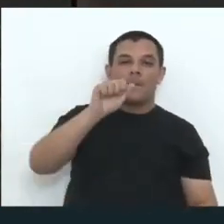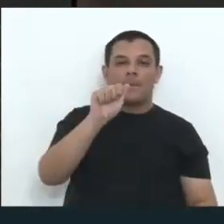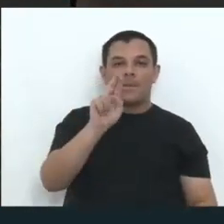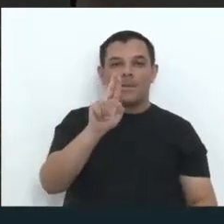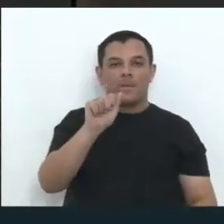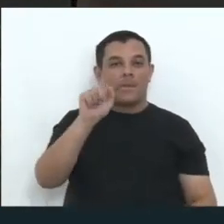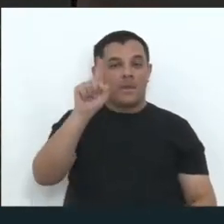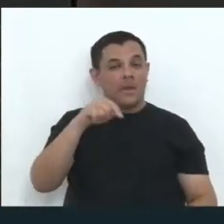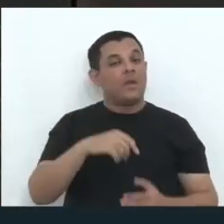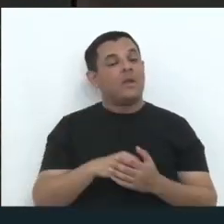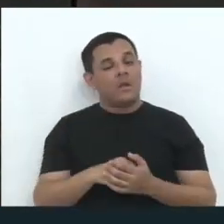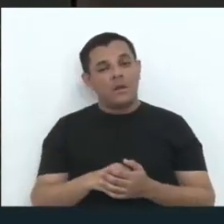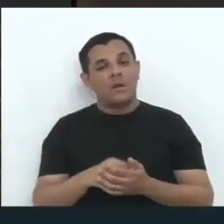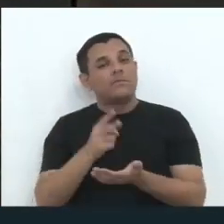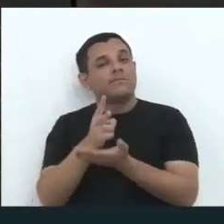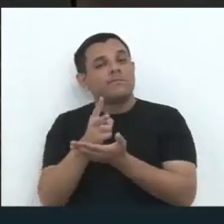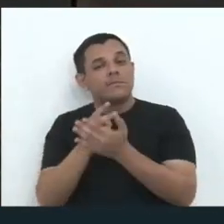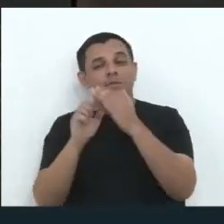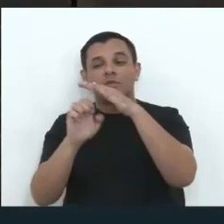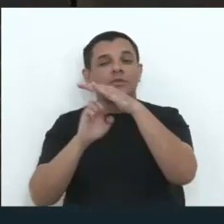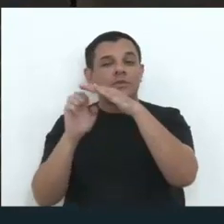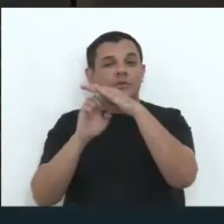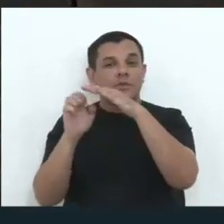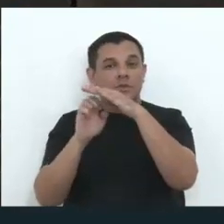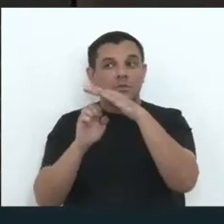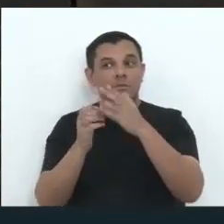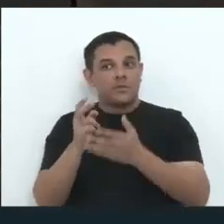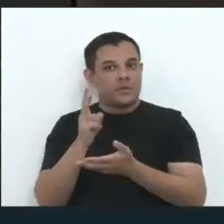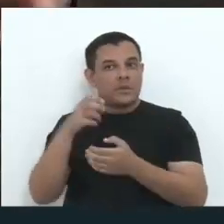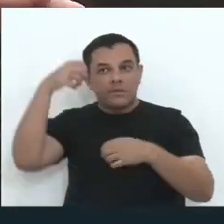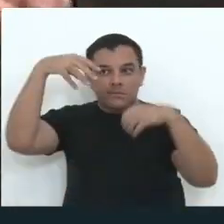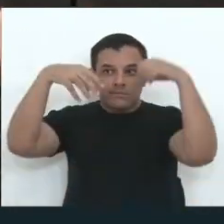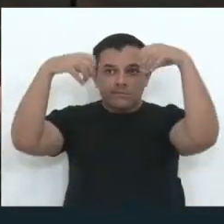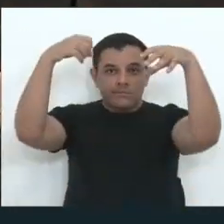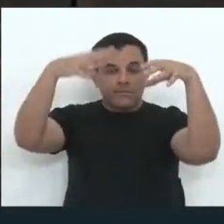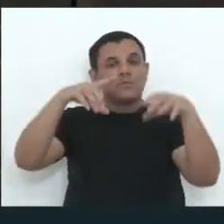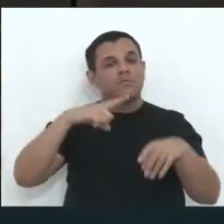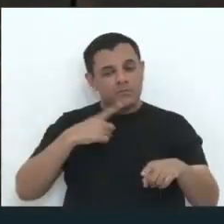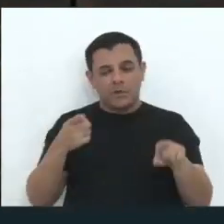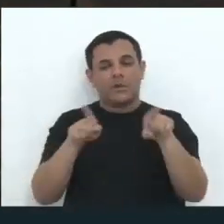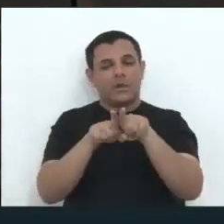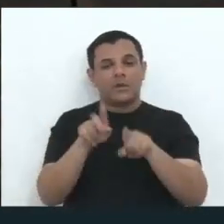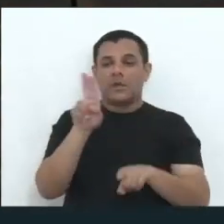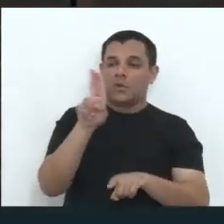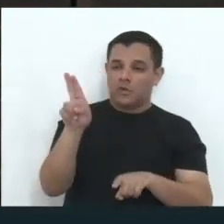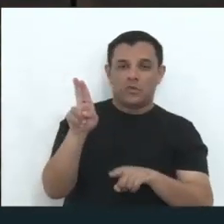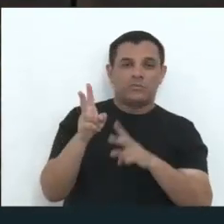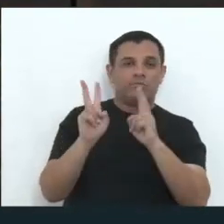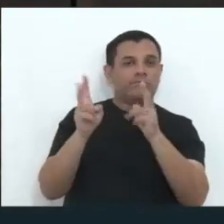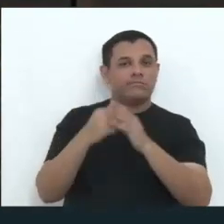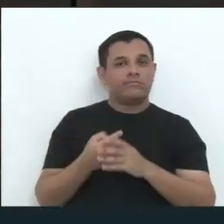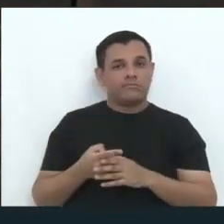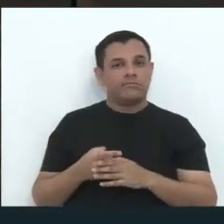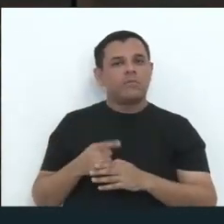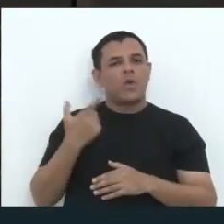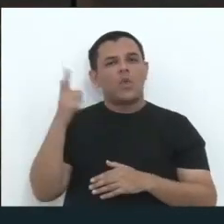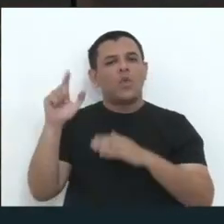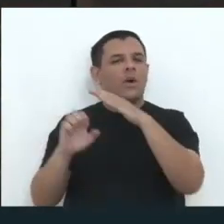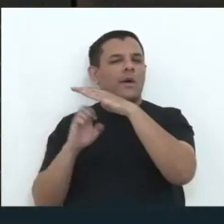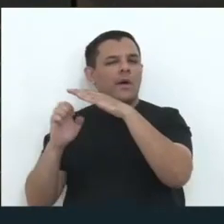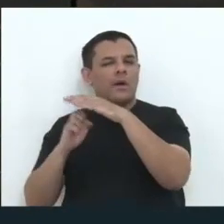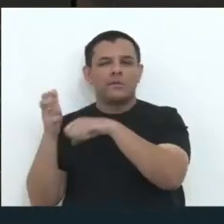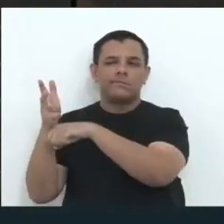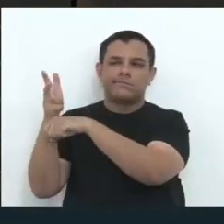da iluminação pública tem o nome do mesmo sócio com a empresa de radares. Ou seja, aí já